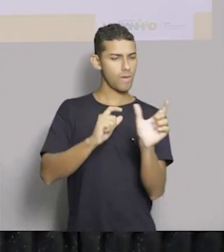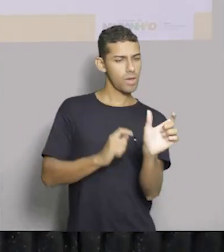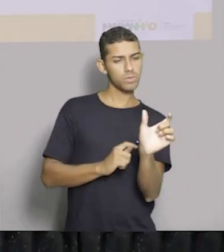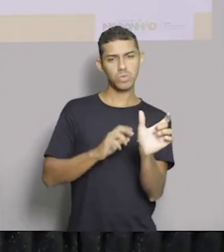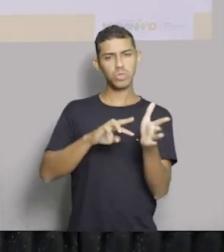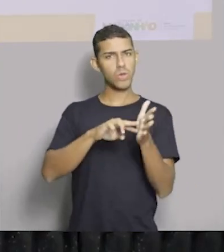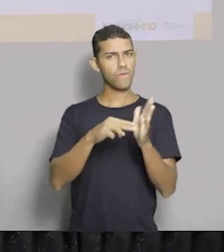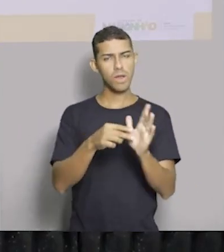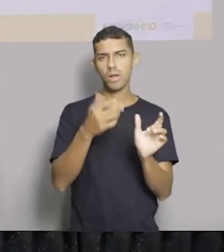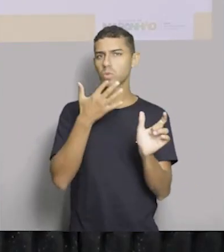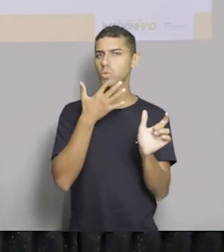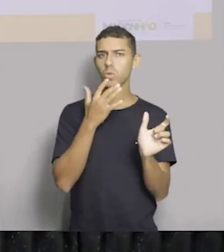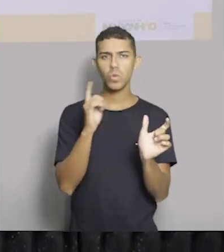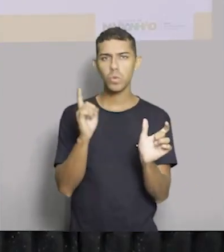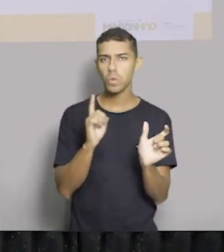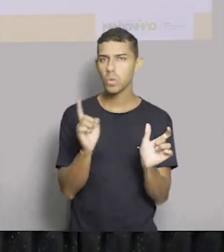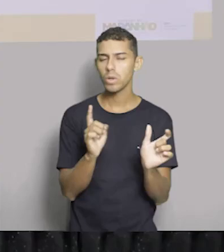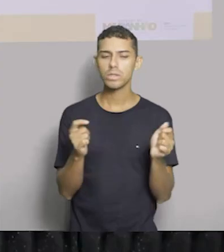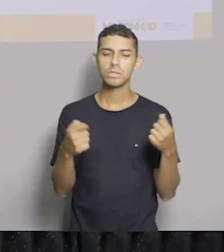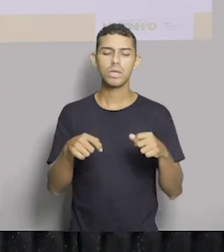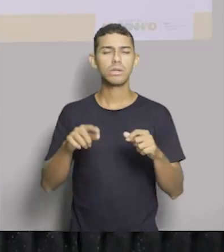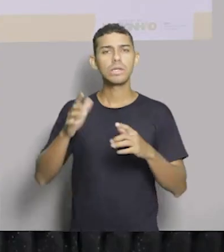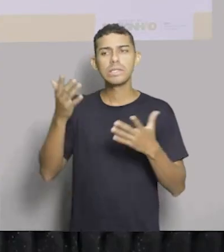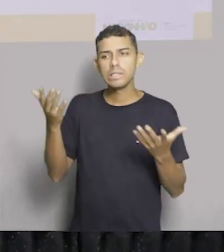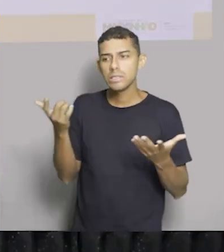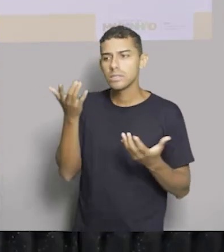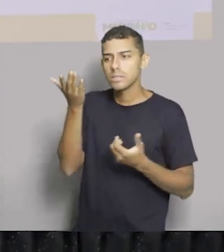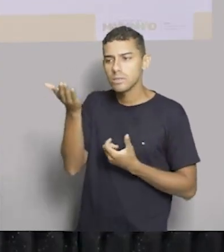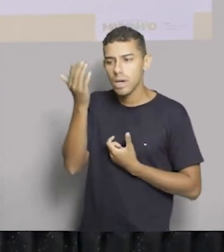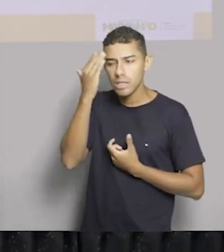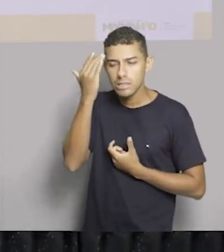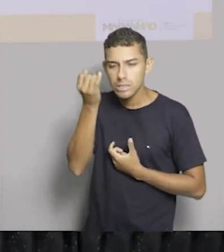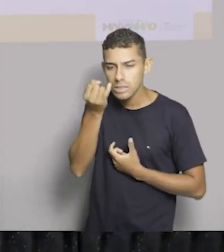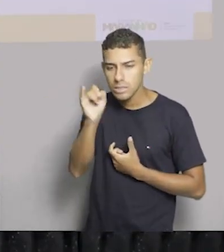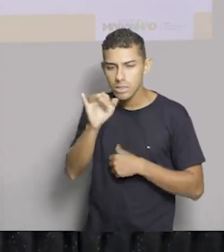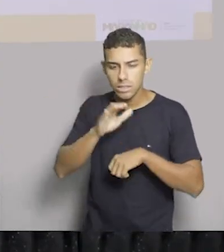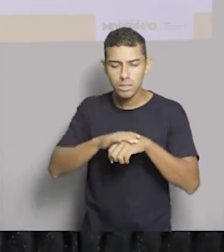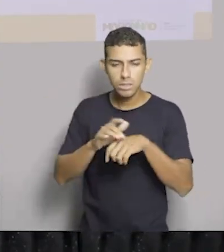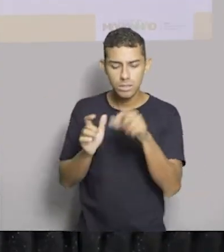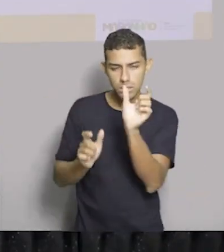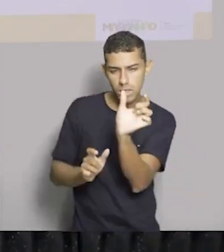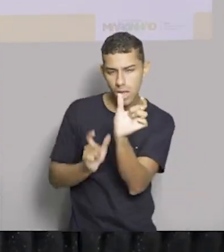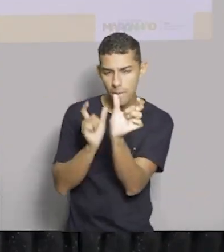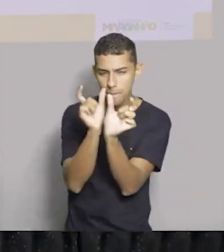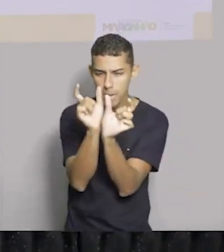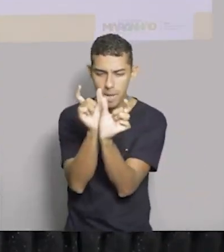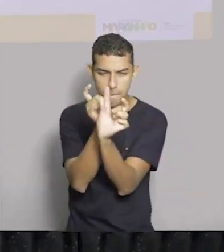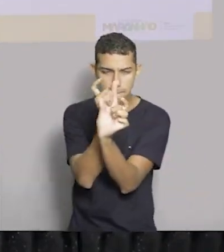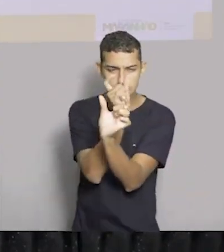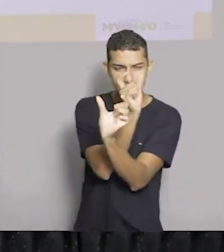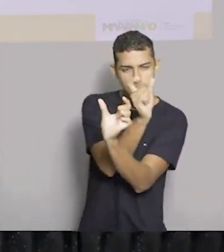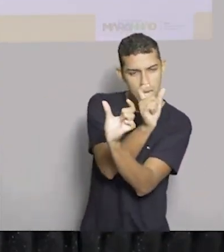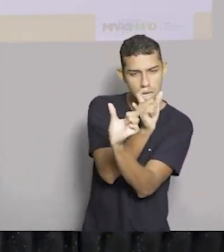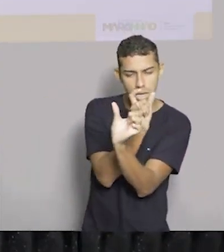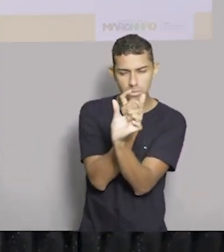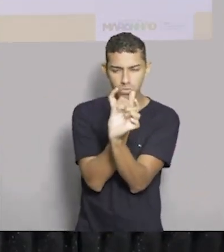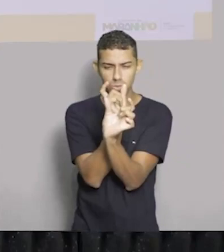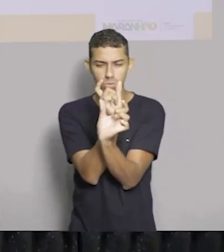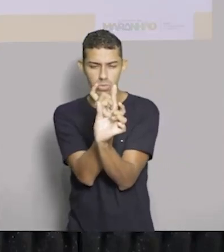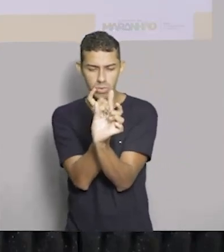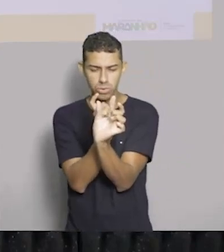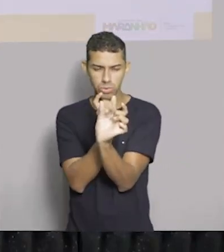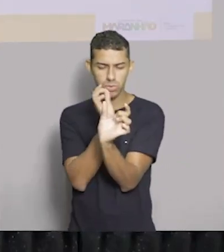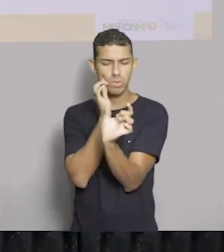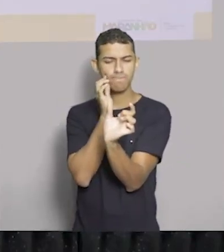às vezes, você não sabe o que aquela palavra significa, mas se você analisa ela em partes, certos elementos que ela